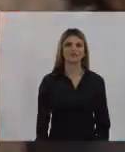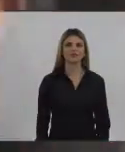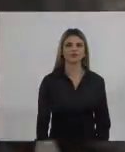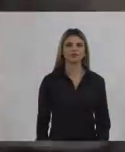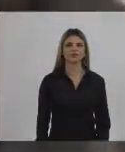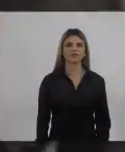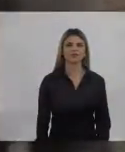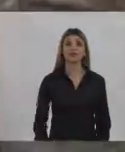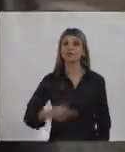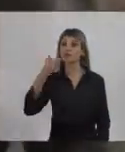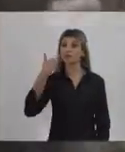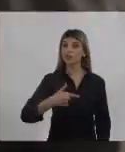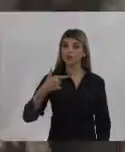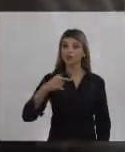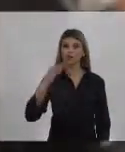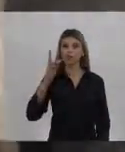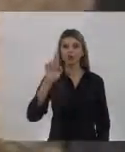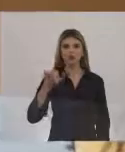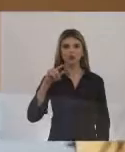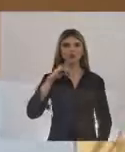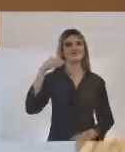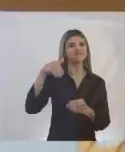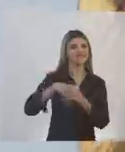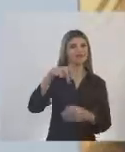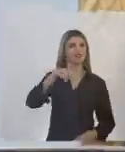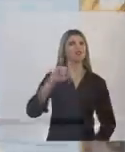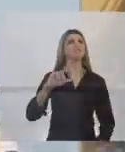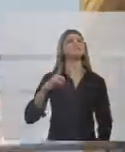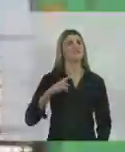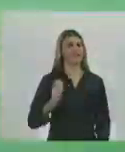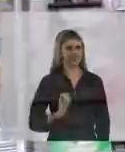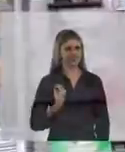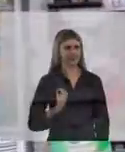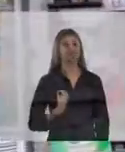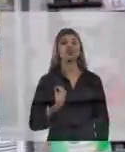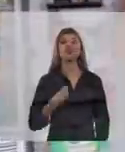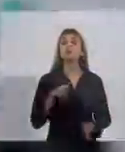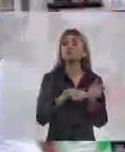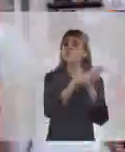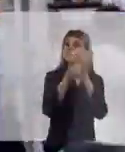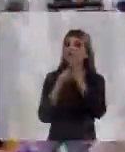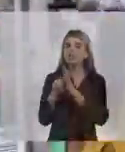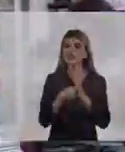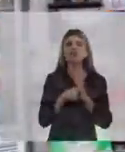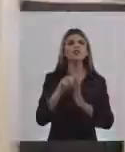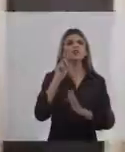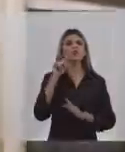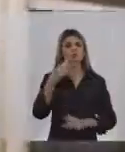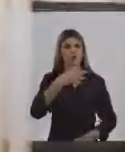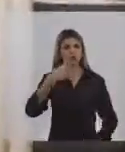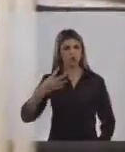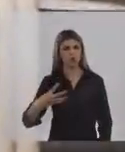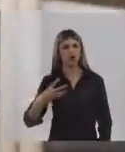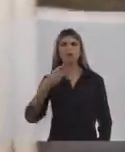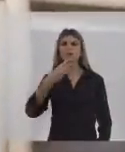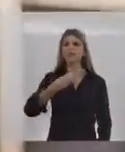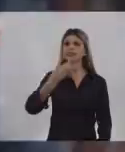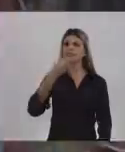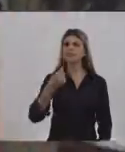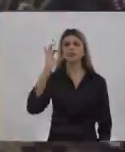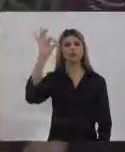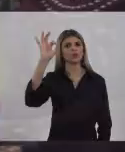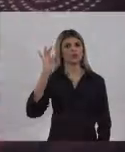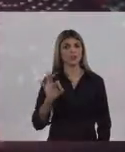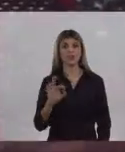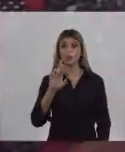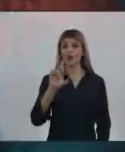de fazer bem feito, é 22, é 22, é 22,